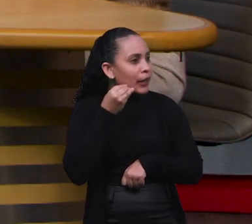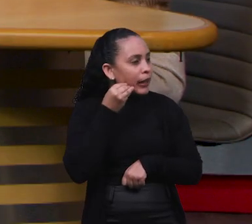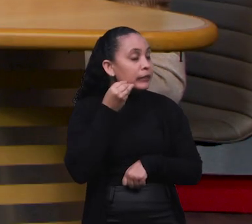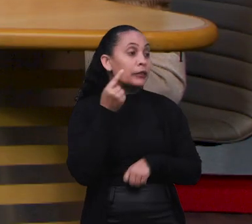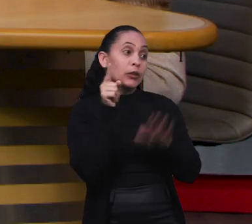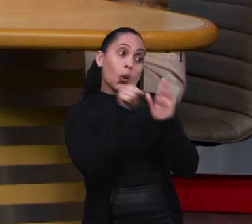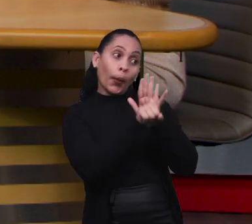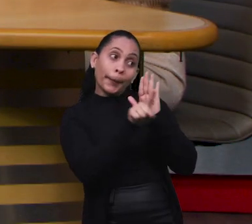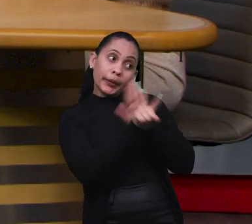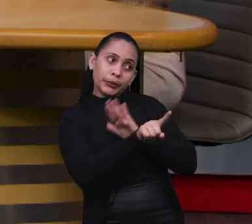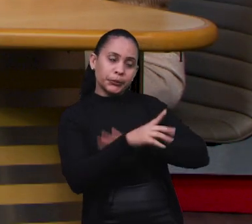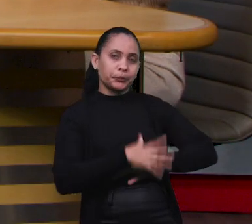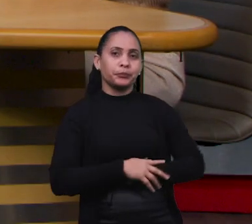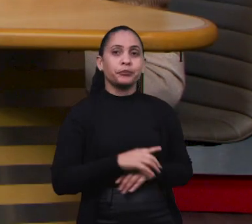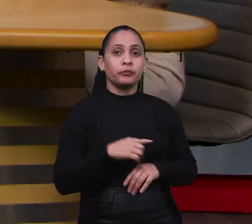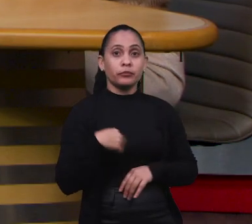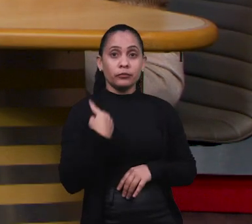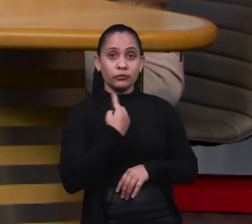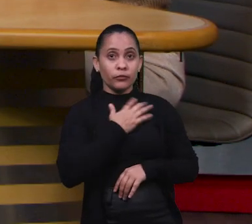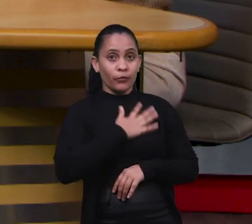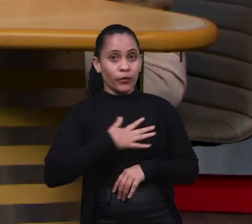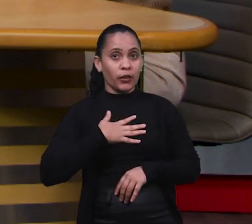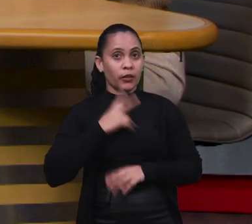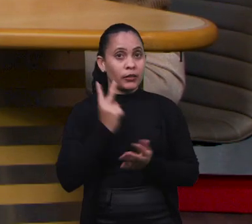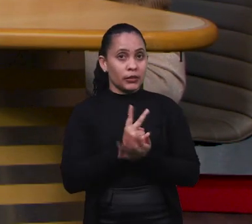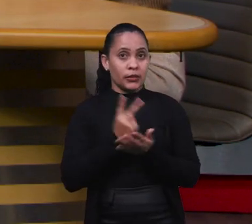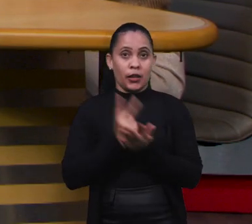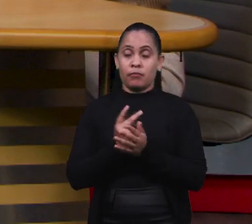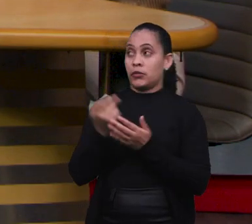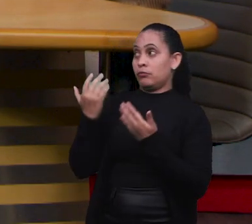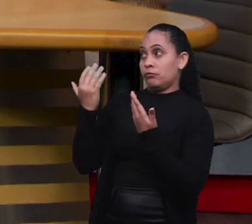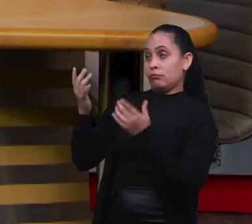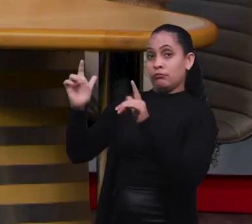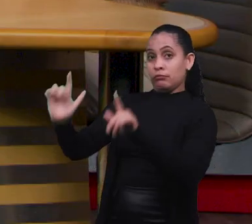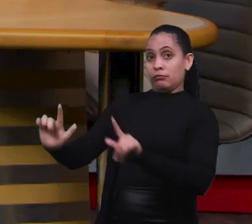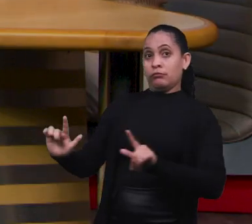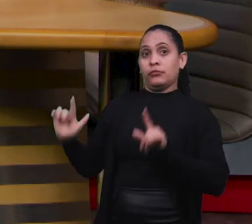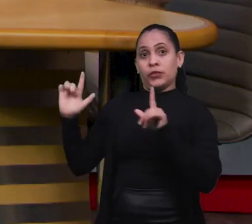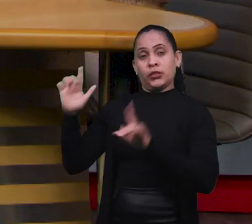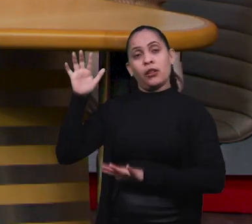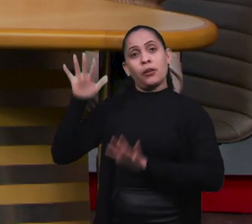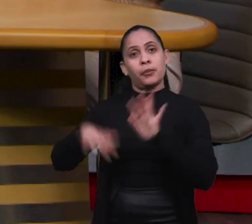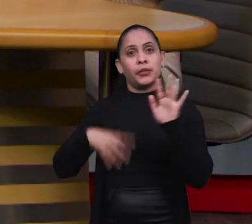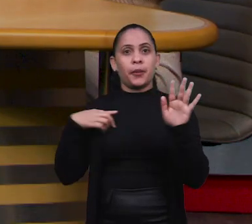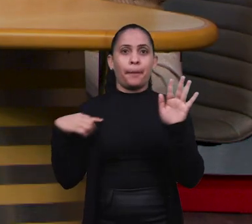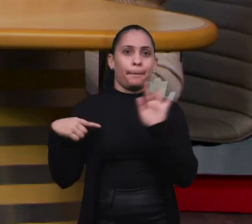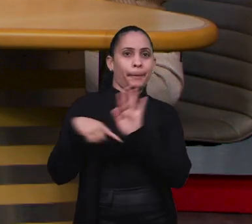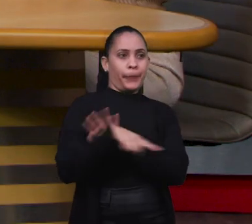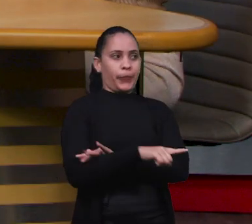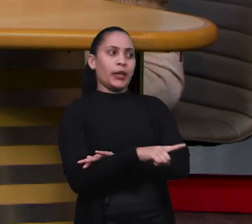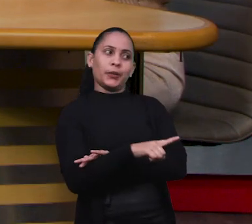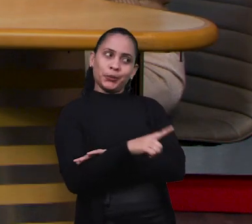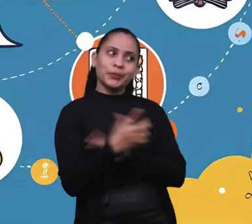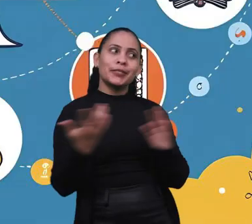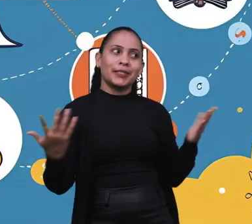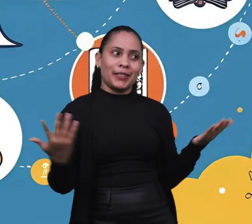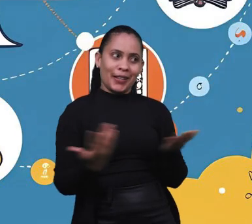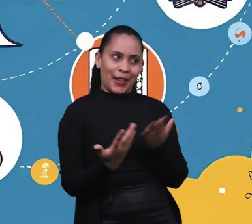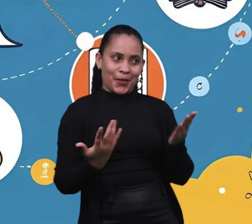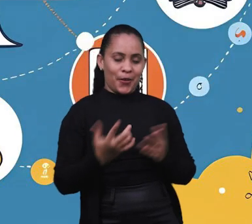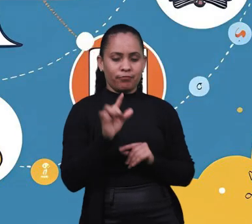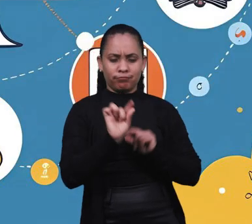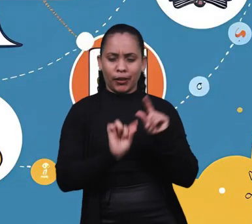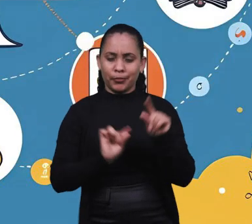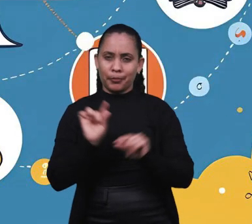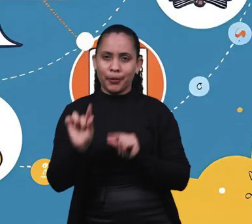algumas perguntas. Nós gostamos sempre de projetar, não é, ali algumas perguntas-chave que a gente assim